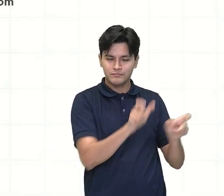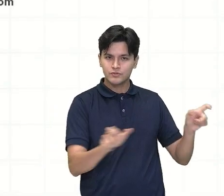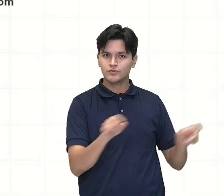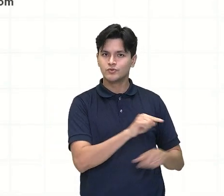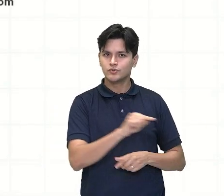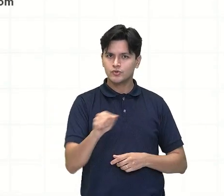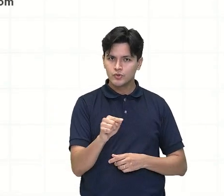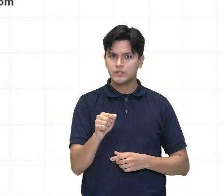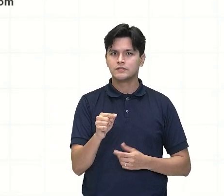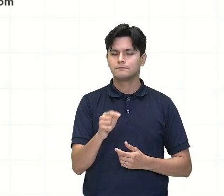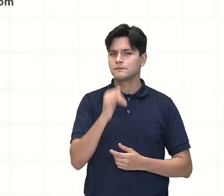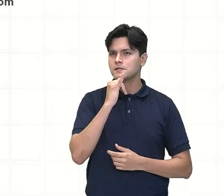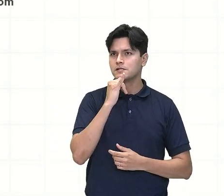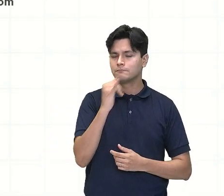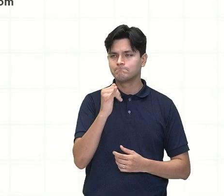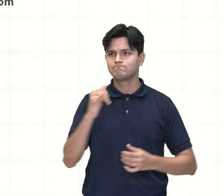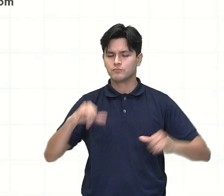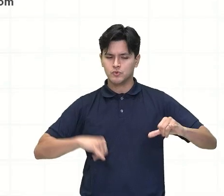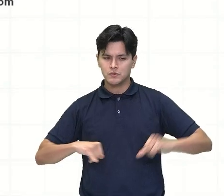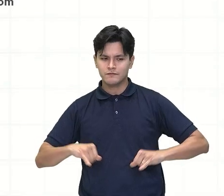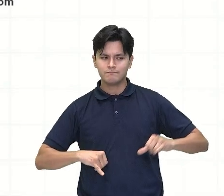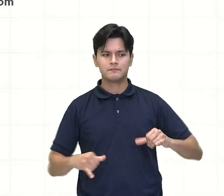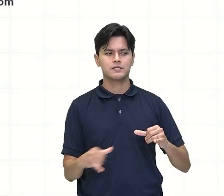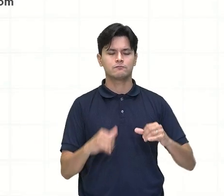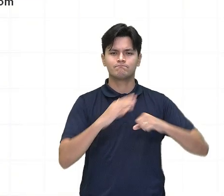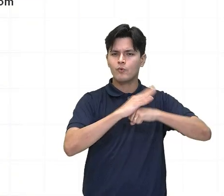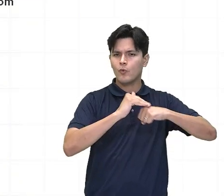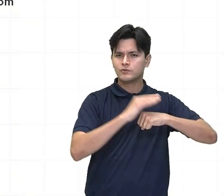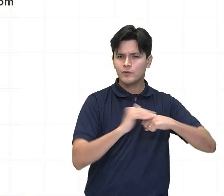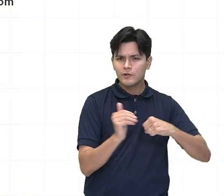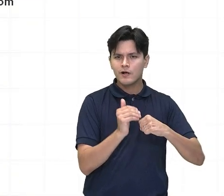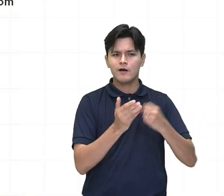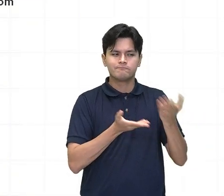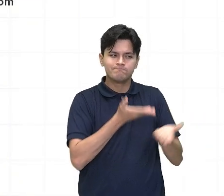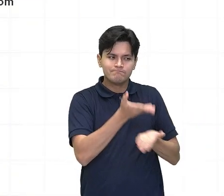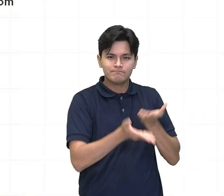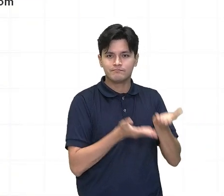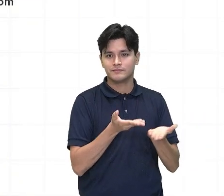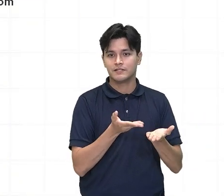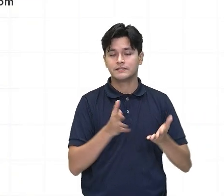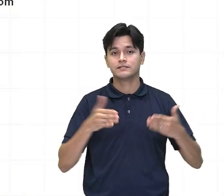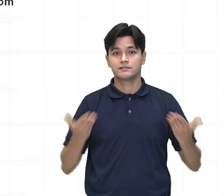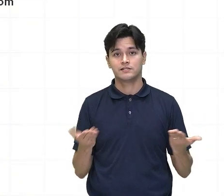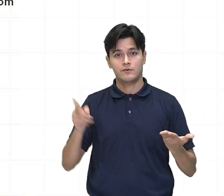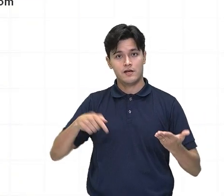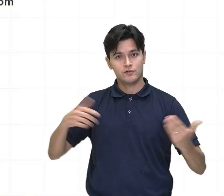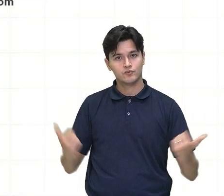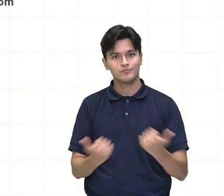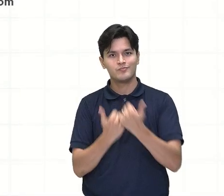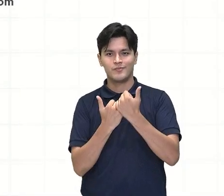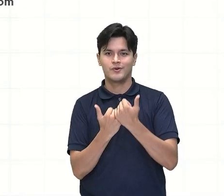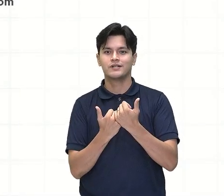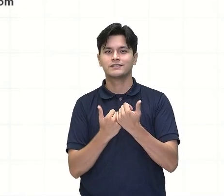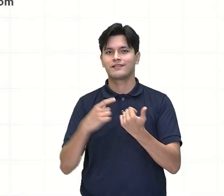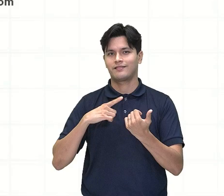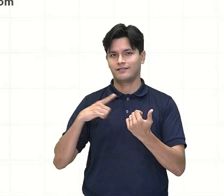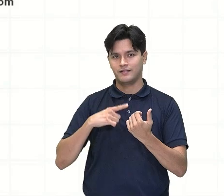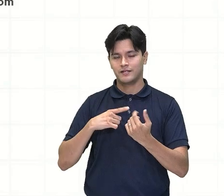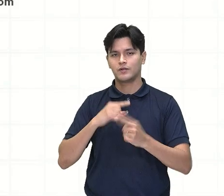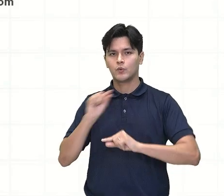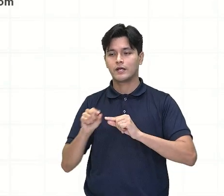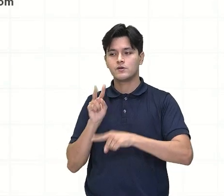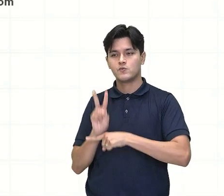sofrimentos, né? Esse suporte, né, ele envolve cuidado emocional,